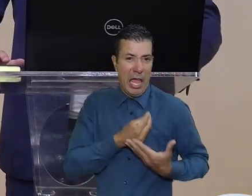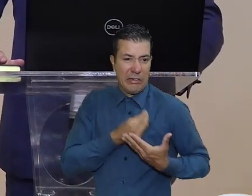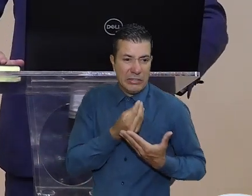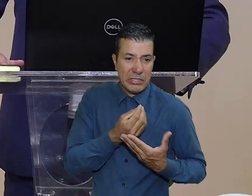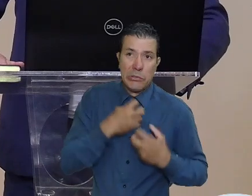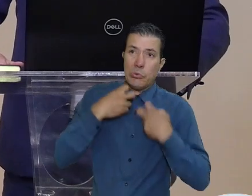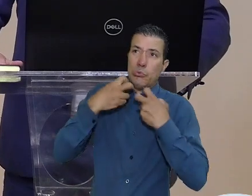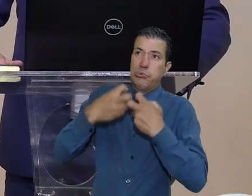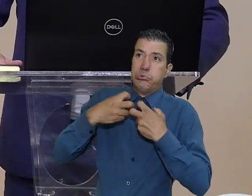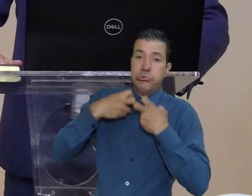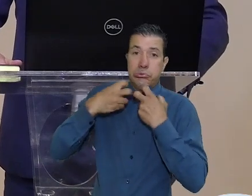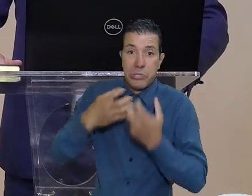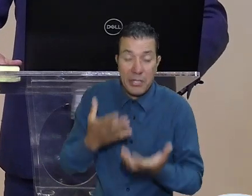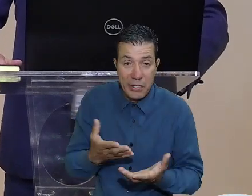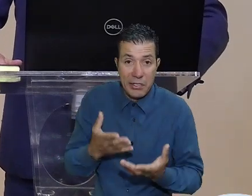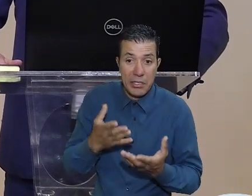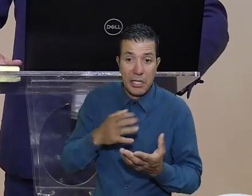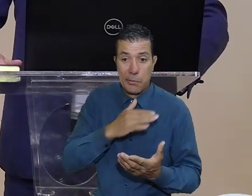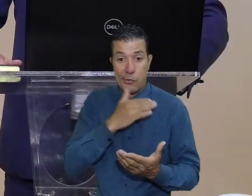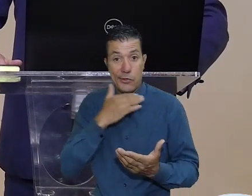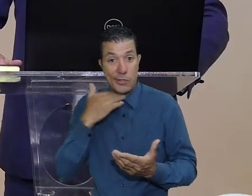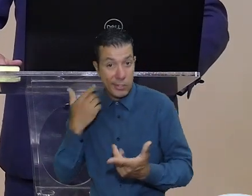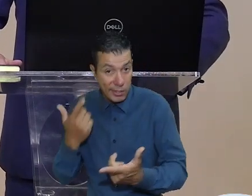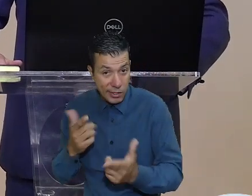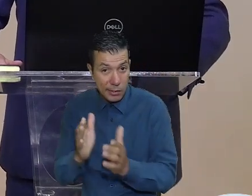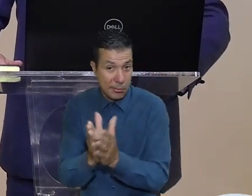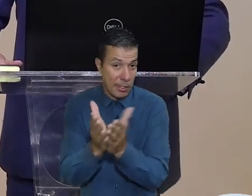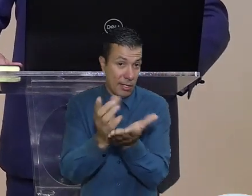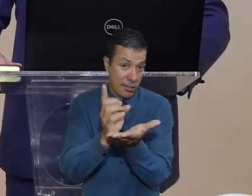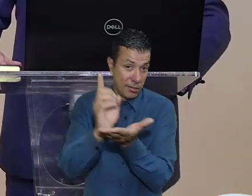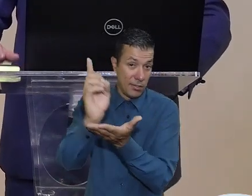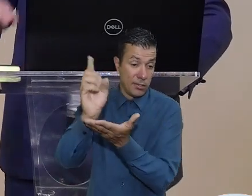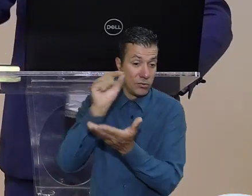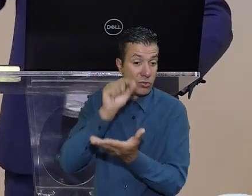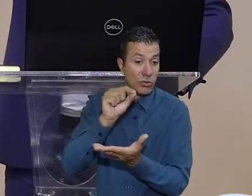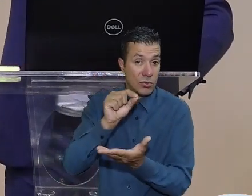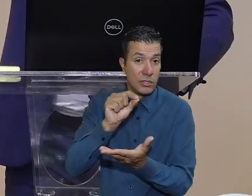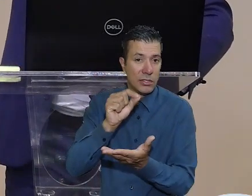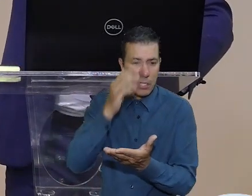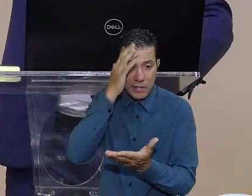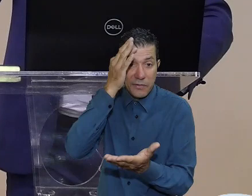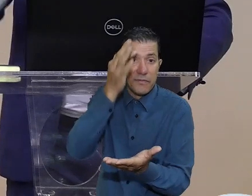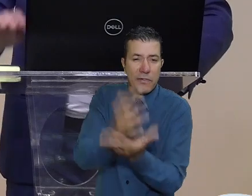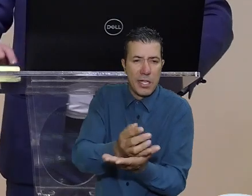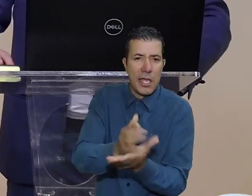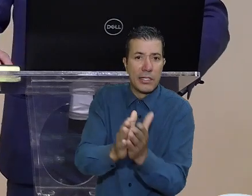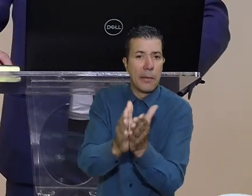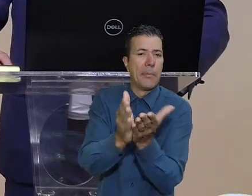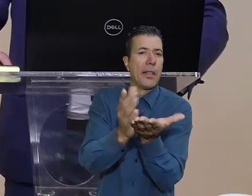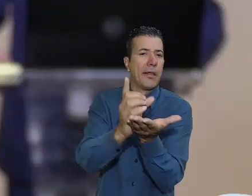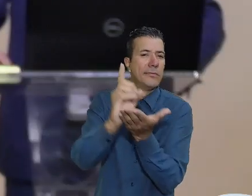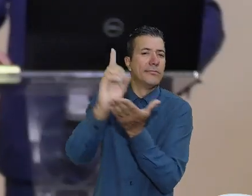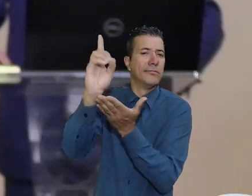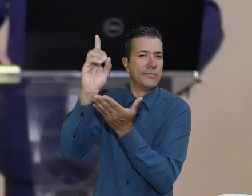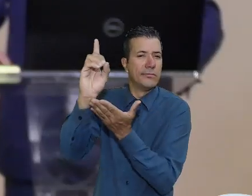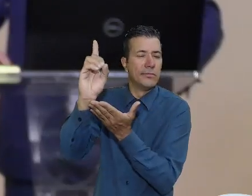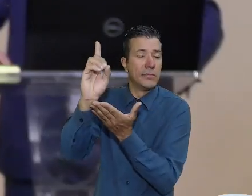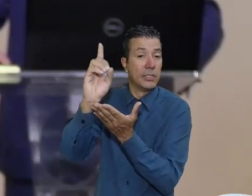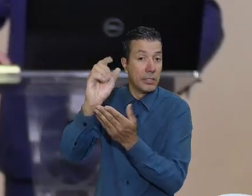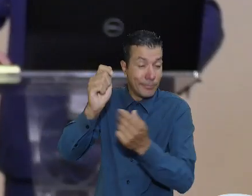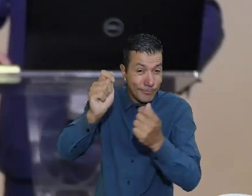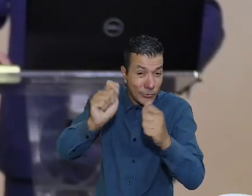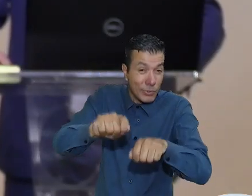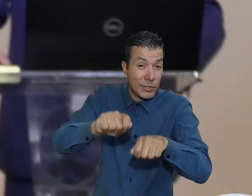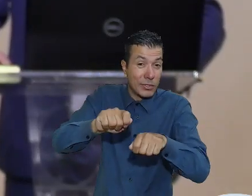clamando. Por quê? Porque eles morreram por causa da palavra de Deus. Eles estavam sendo fiéis às palavras de Deus, à palavra de Deus, e por